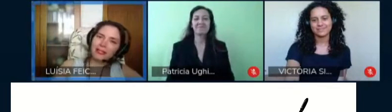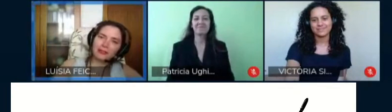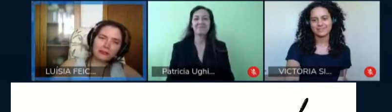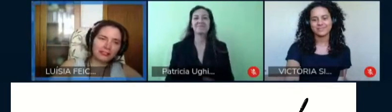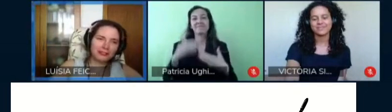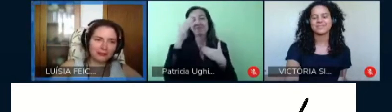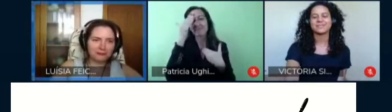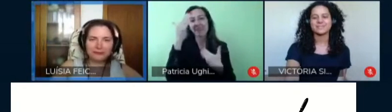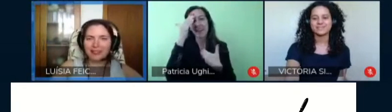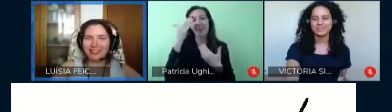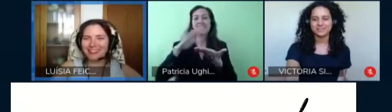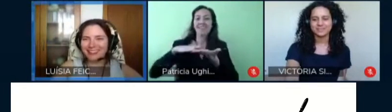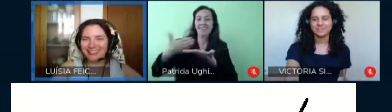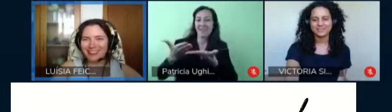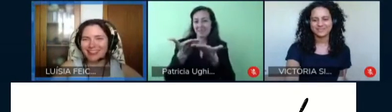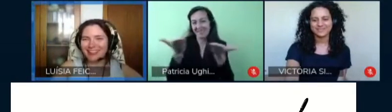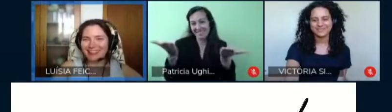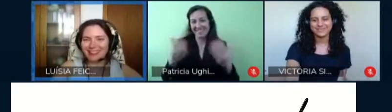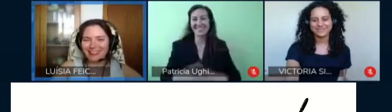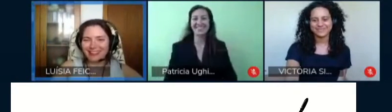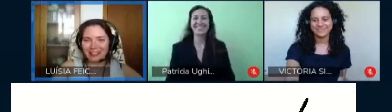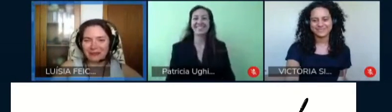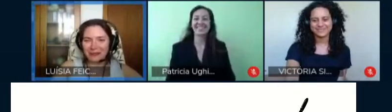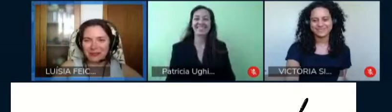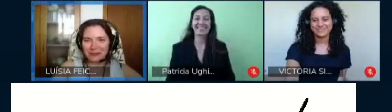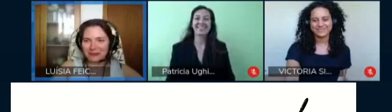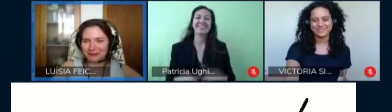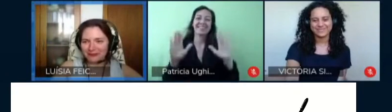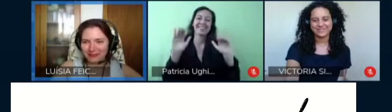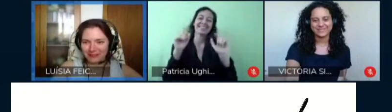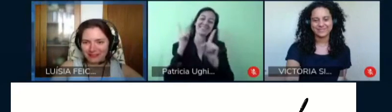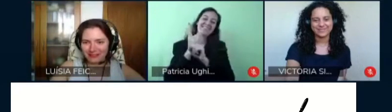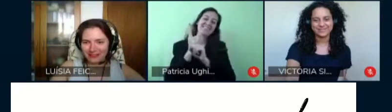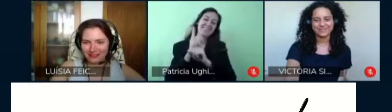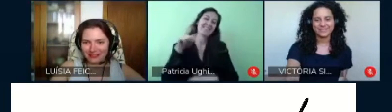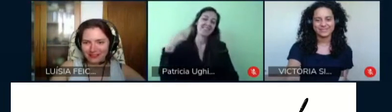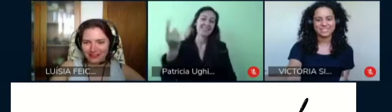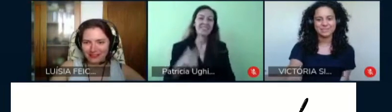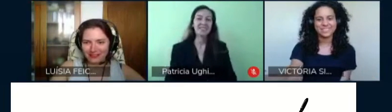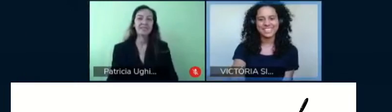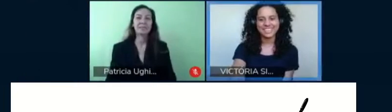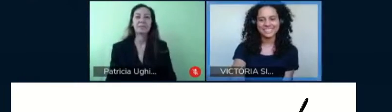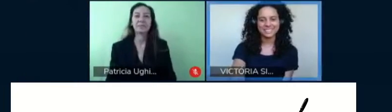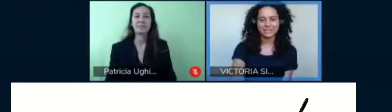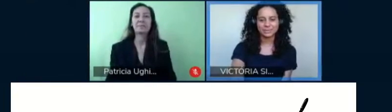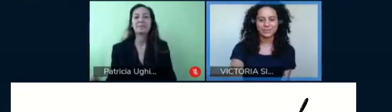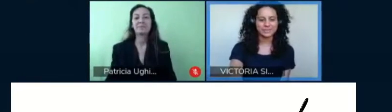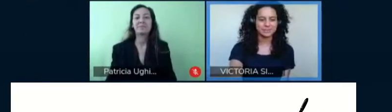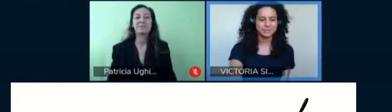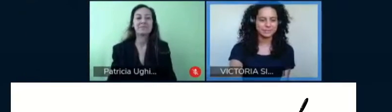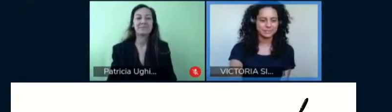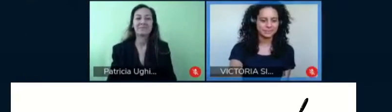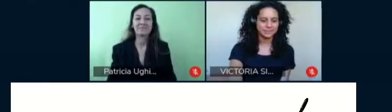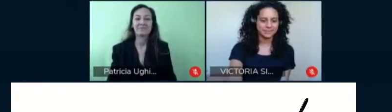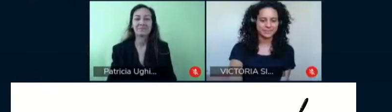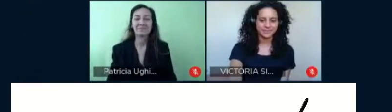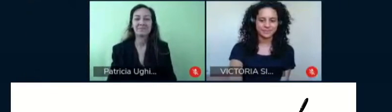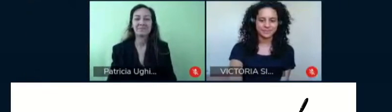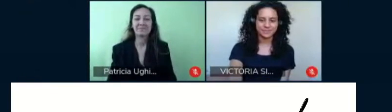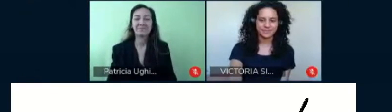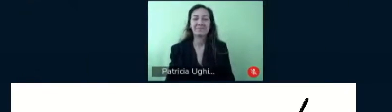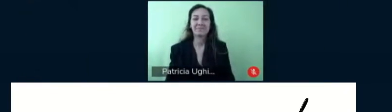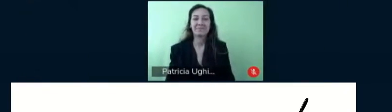Muito obrigada, gurias. E até a próxima. Obrigada, até a próxima.